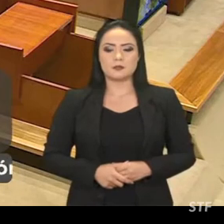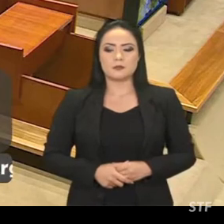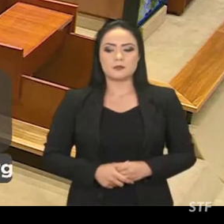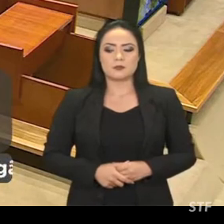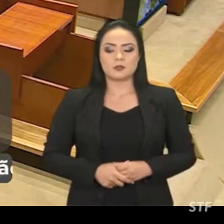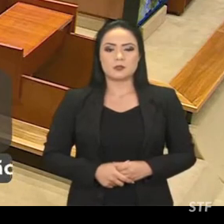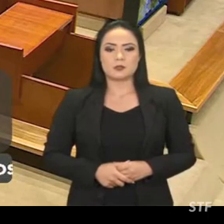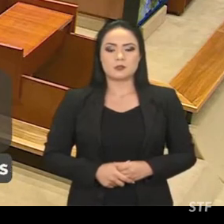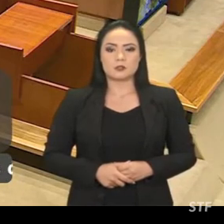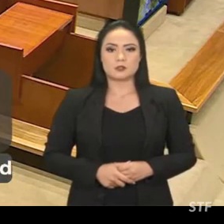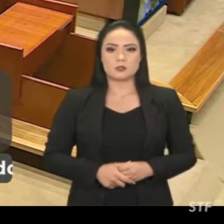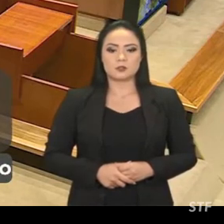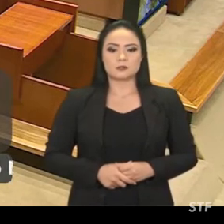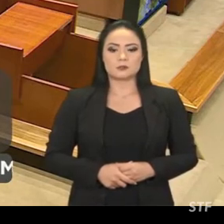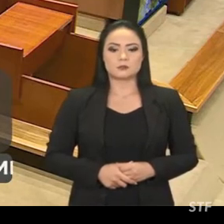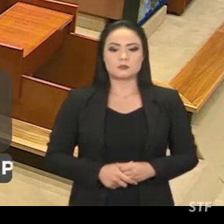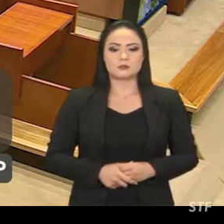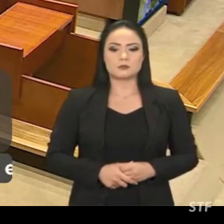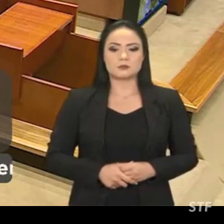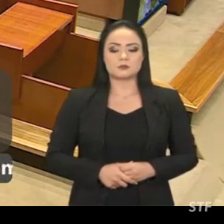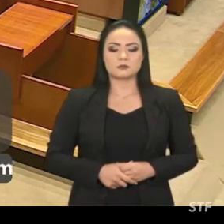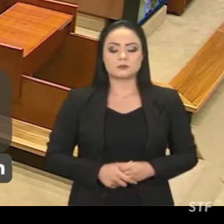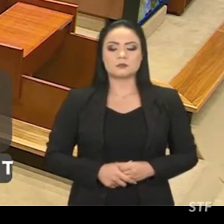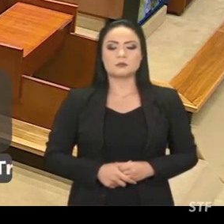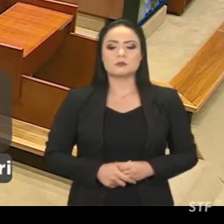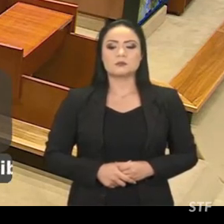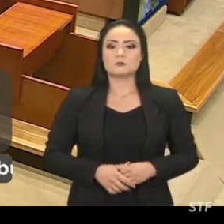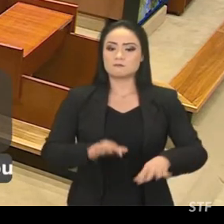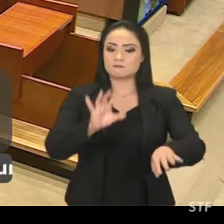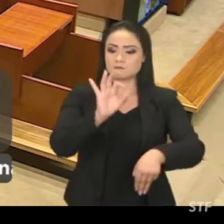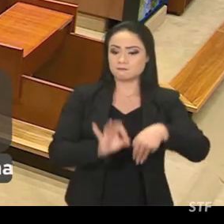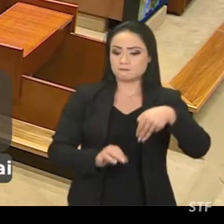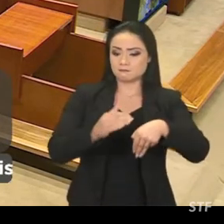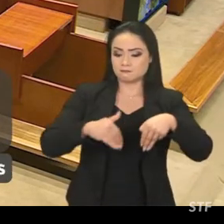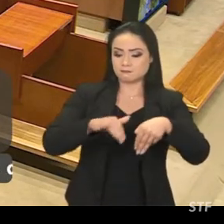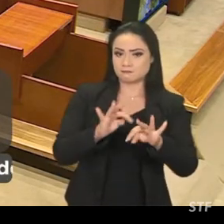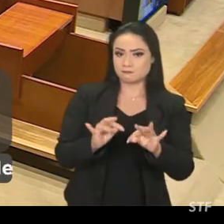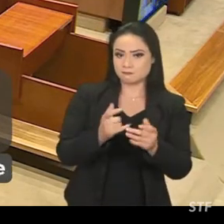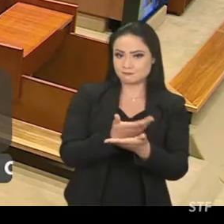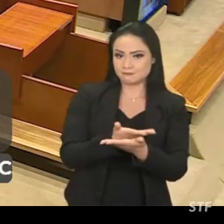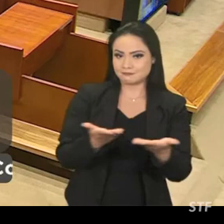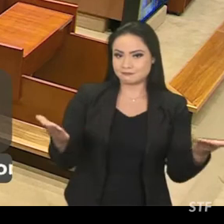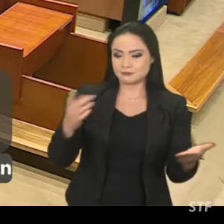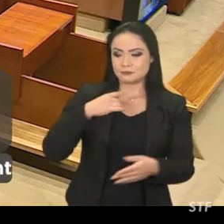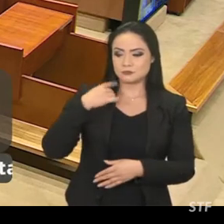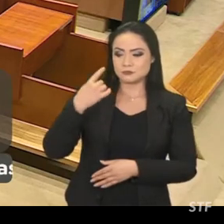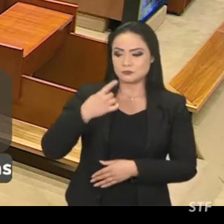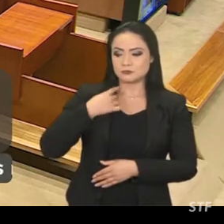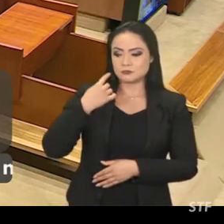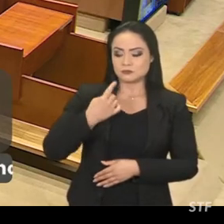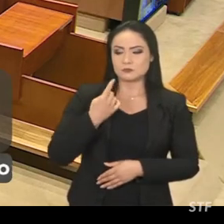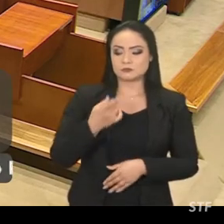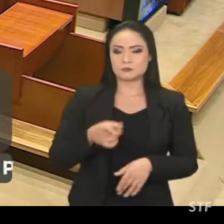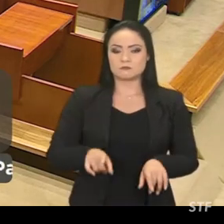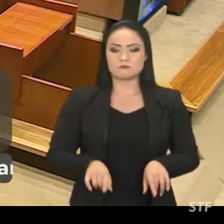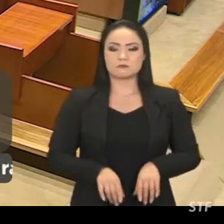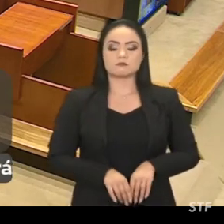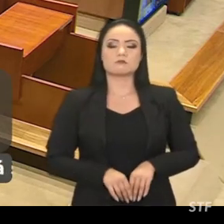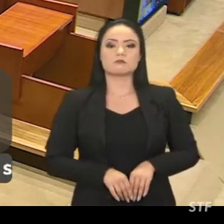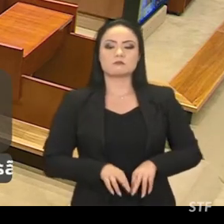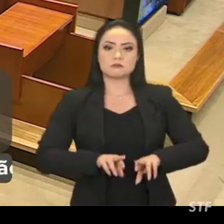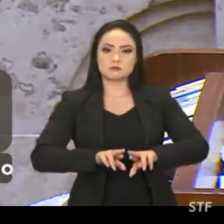senhor presidente, senhores ministros, senhores advogados. Esse é um caso peculiar